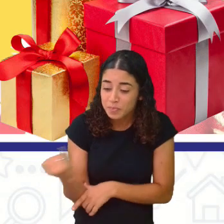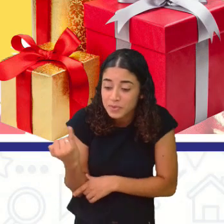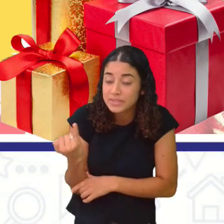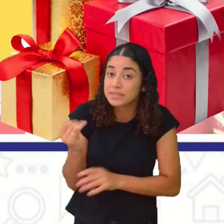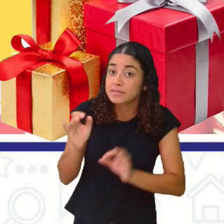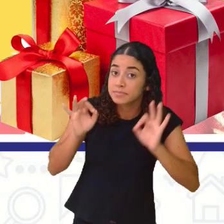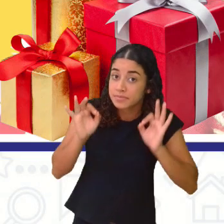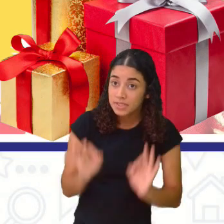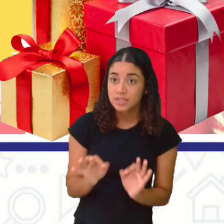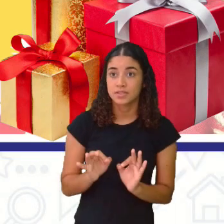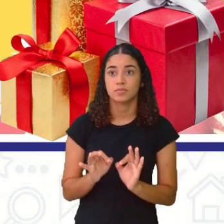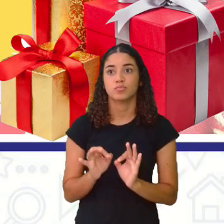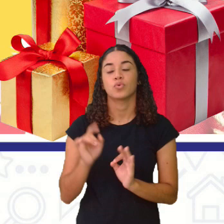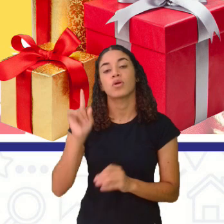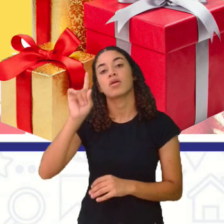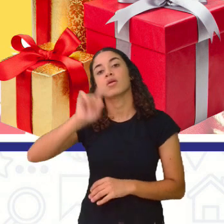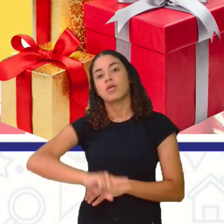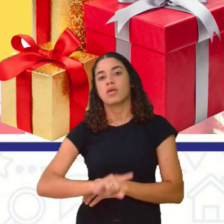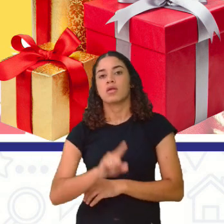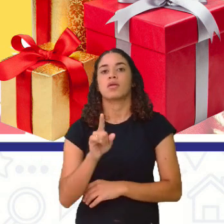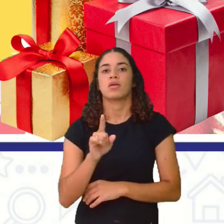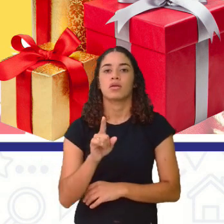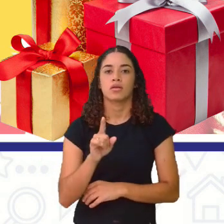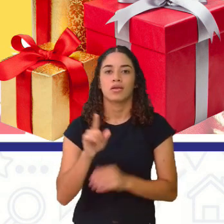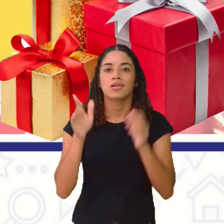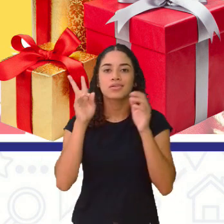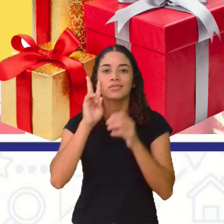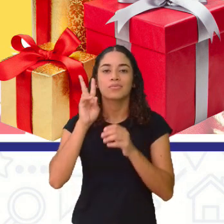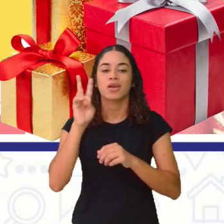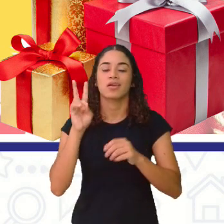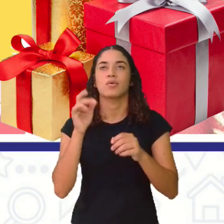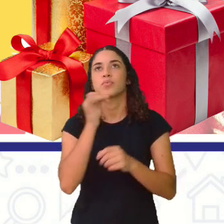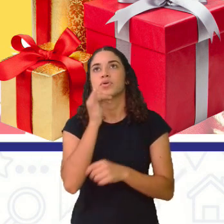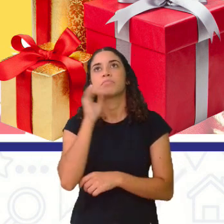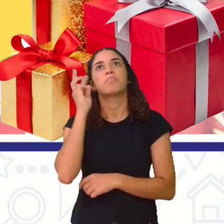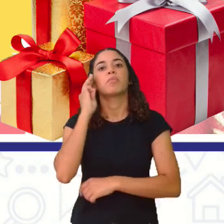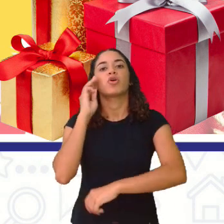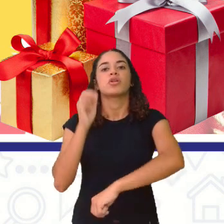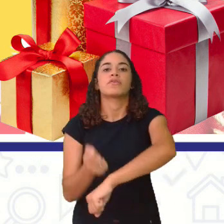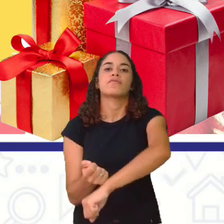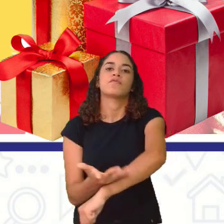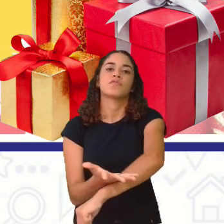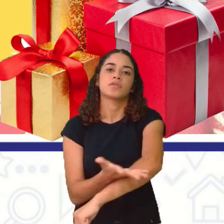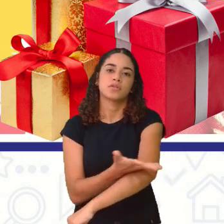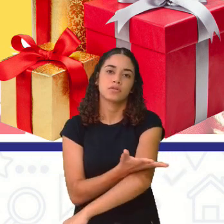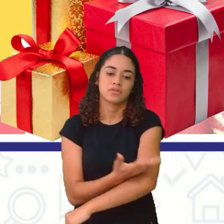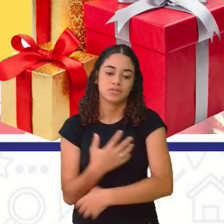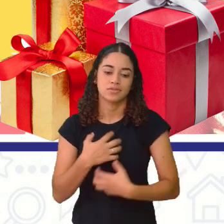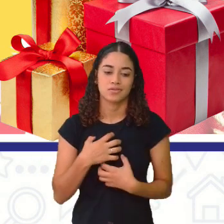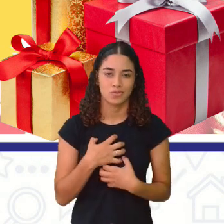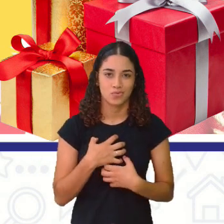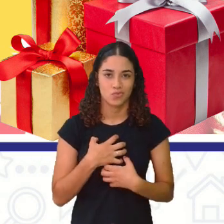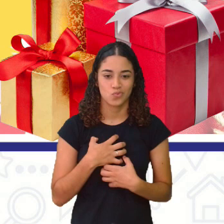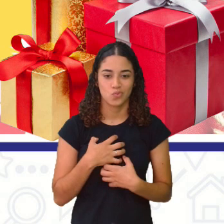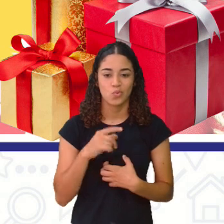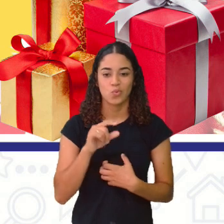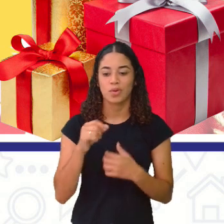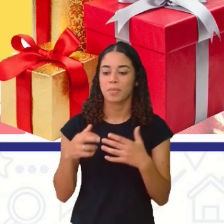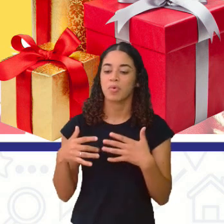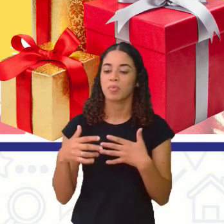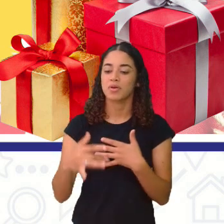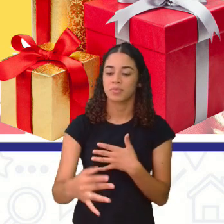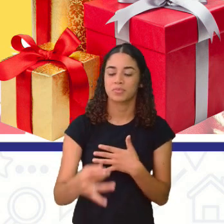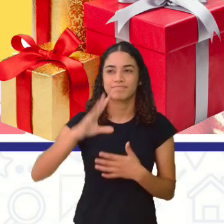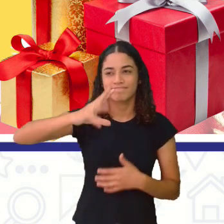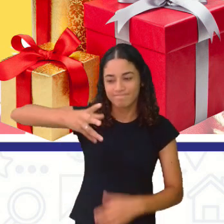da construção das memórias afetivas, né? O que é que a gente vai ficar o que é que vai ficar na nossa memória de